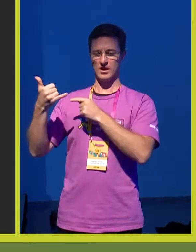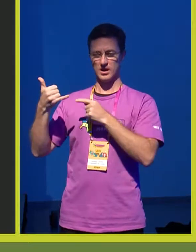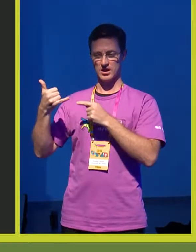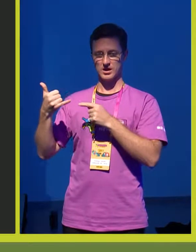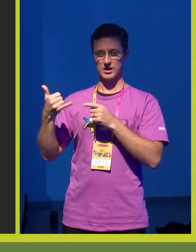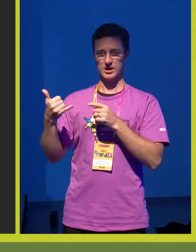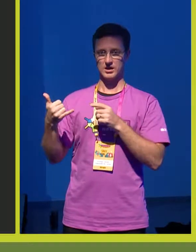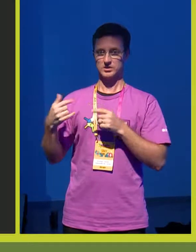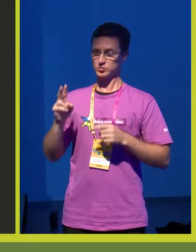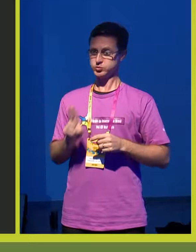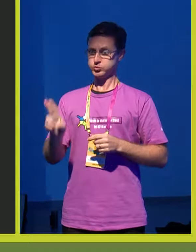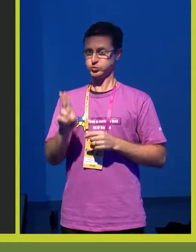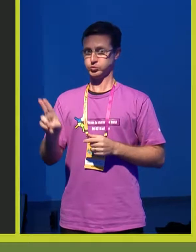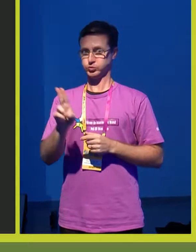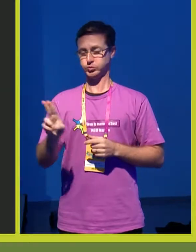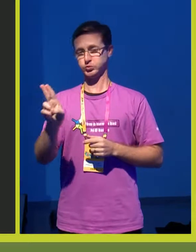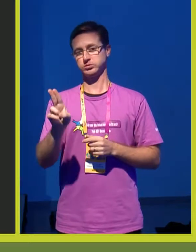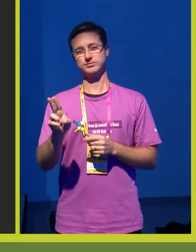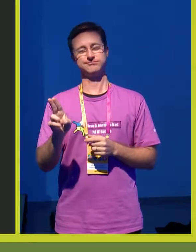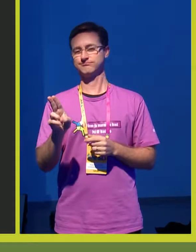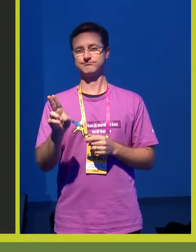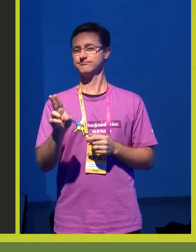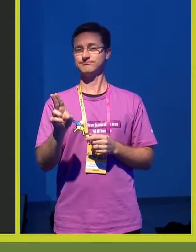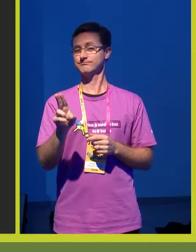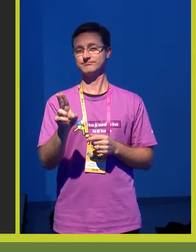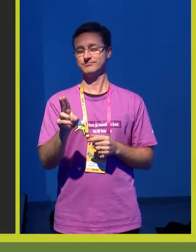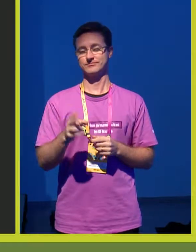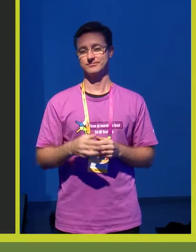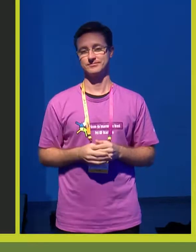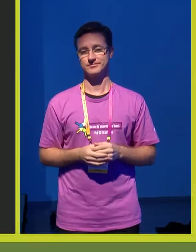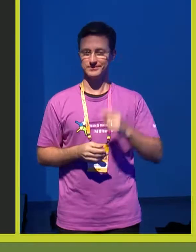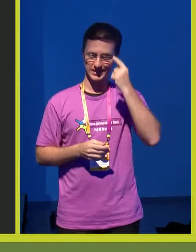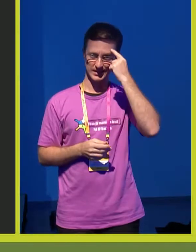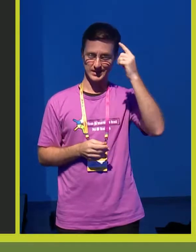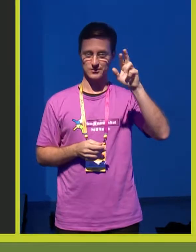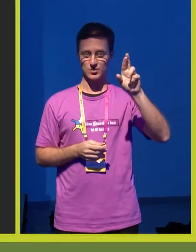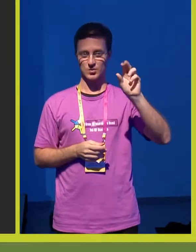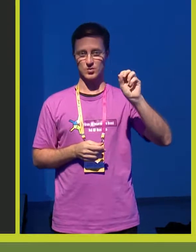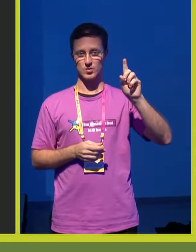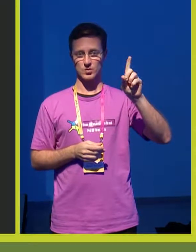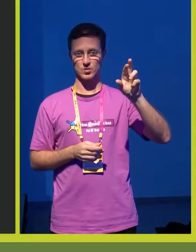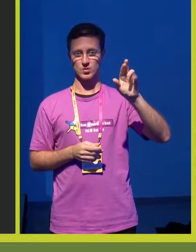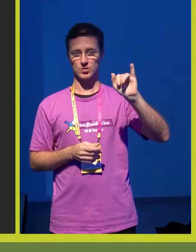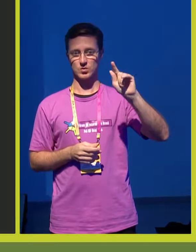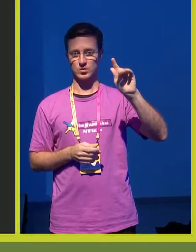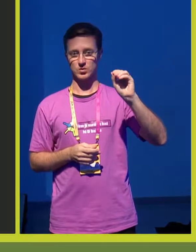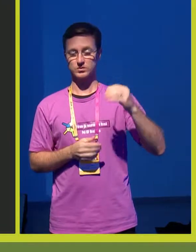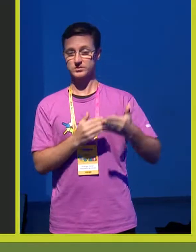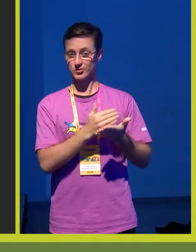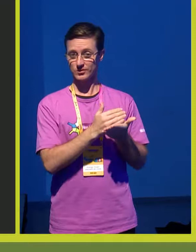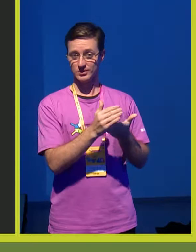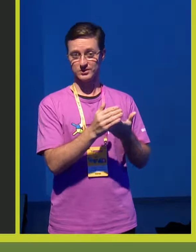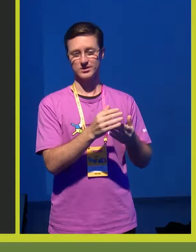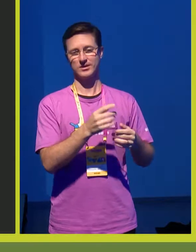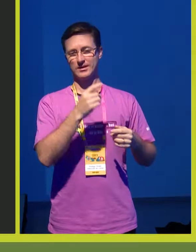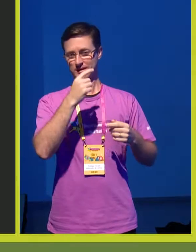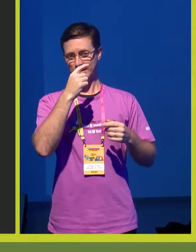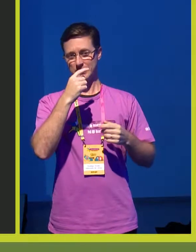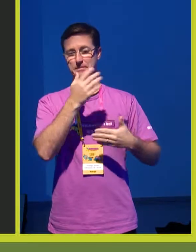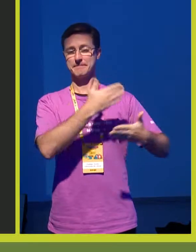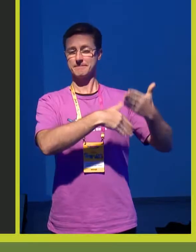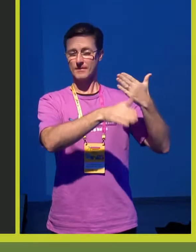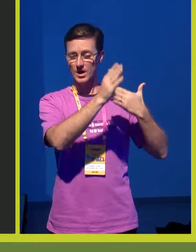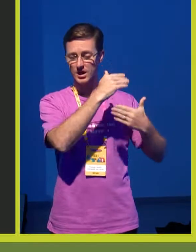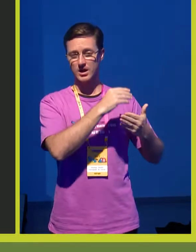o Rodrigo começou na abertura, se a gente voltar no tempo, lá para quando a nossa Constituição foi